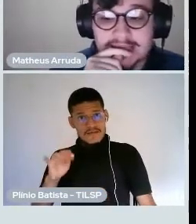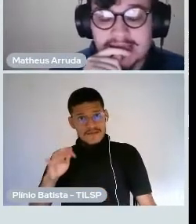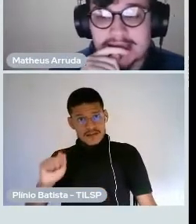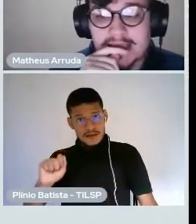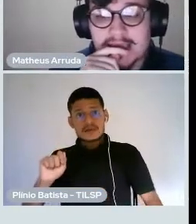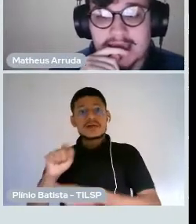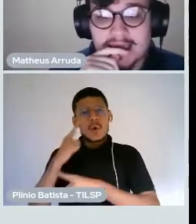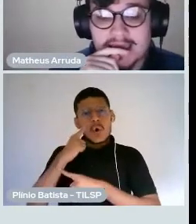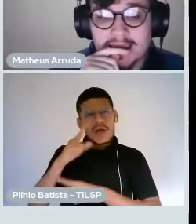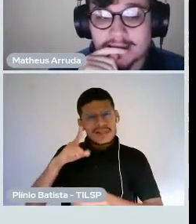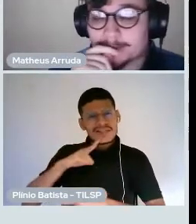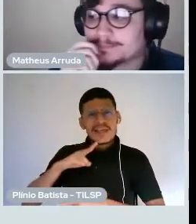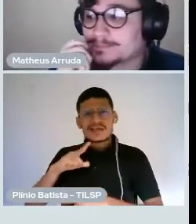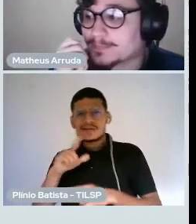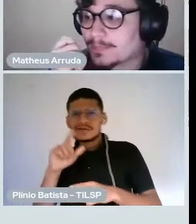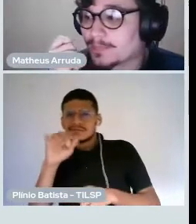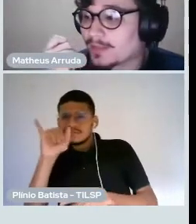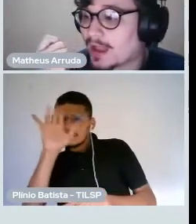a gente tem